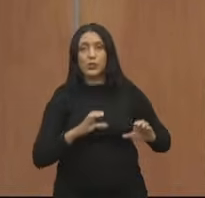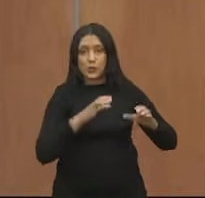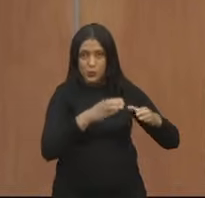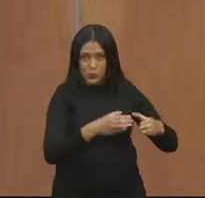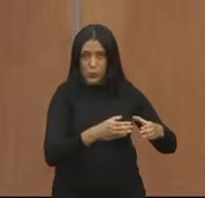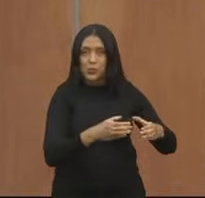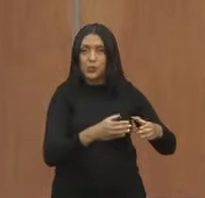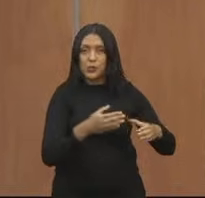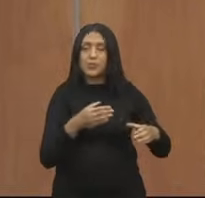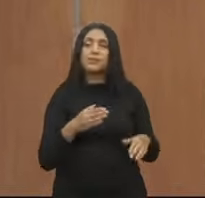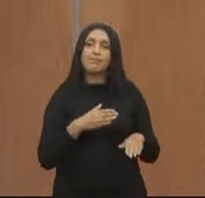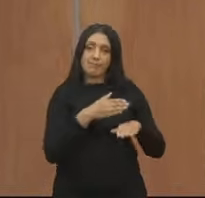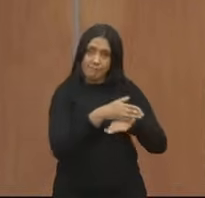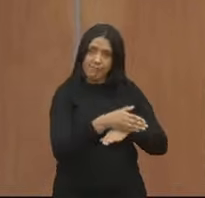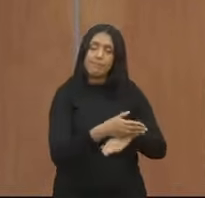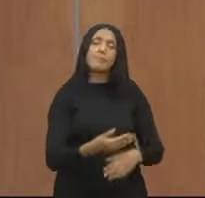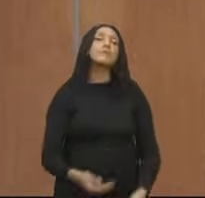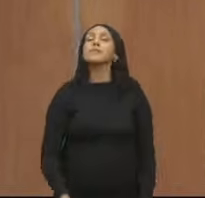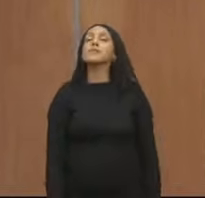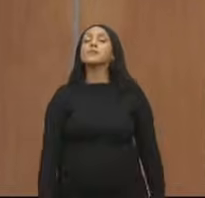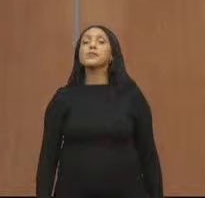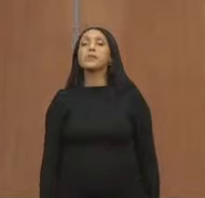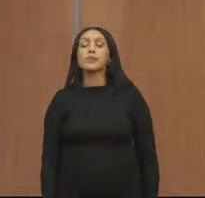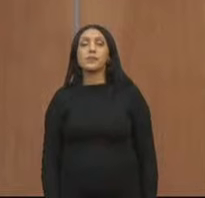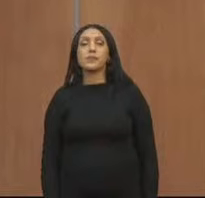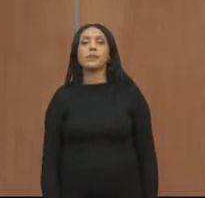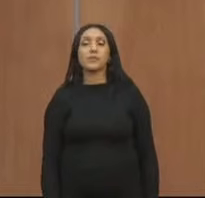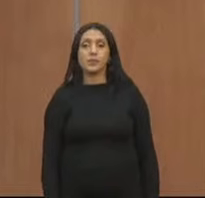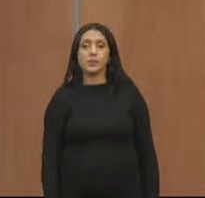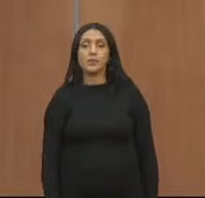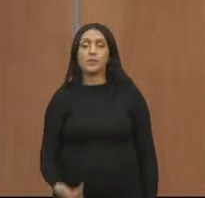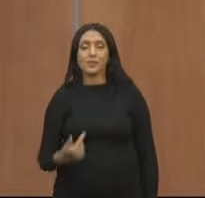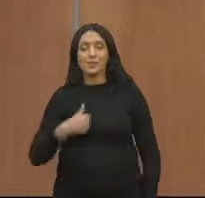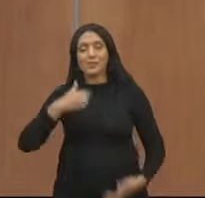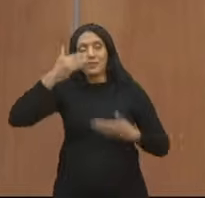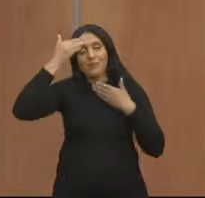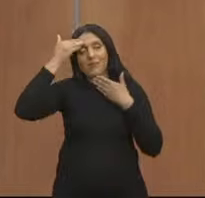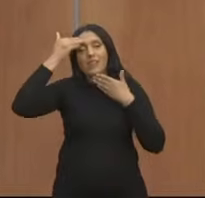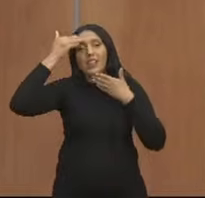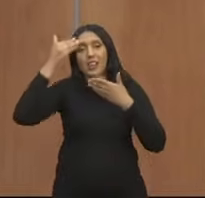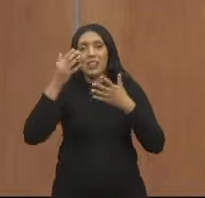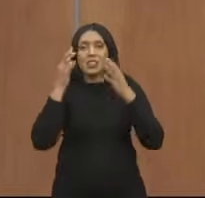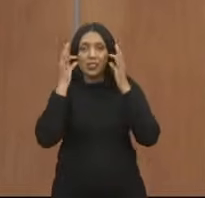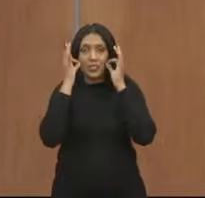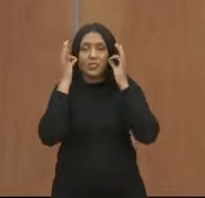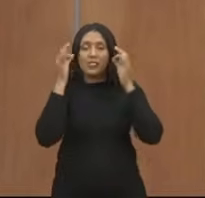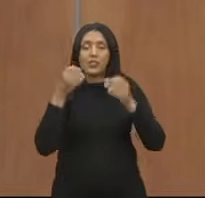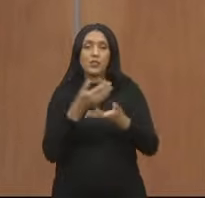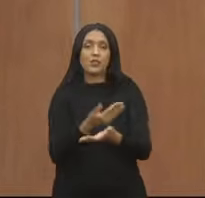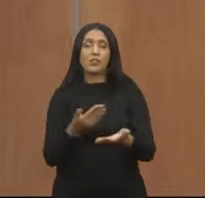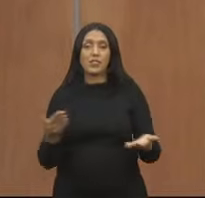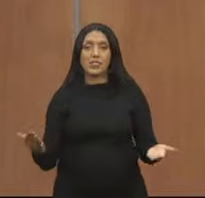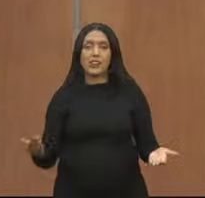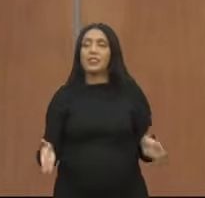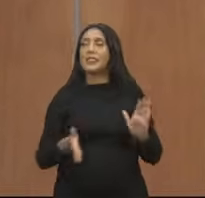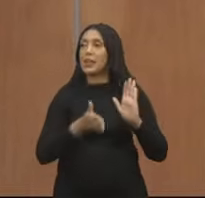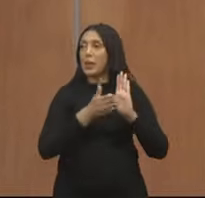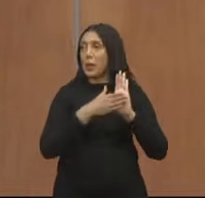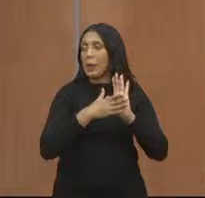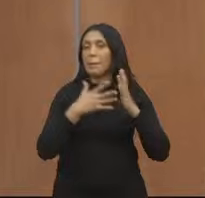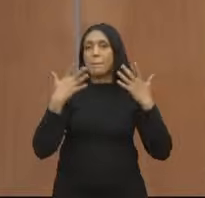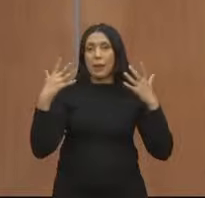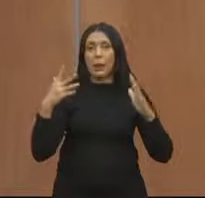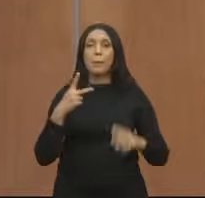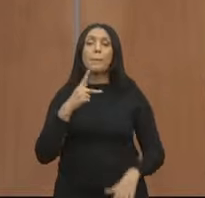gente vai seguir dessa forma. Então, no mais, pessoal, queria agradecer a atenção de vocês, parabenizar a todos aí pelo projeto, pelo